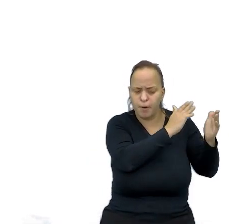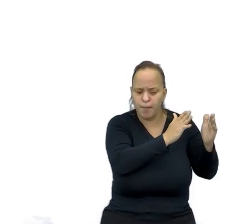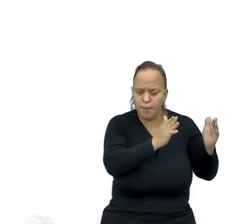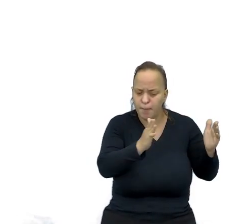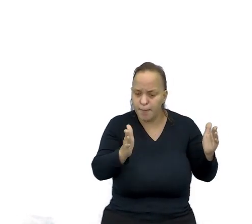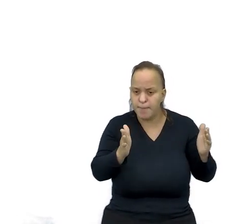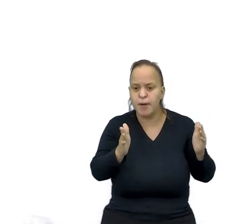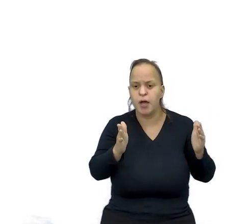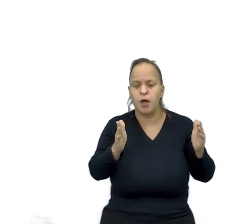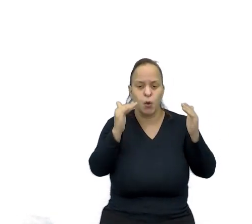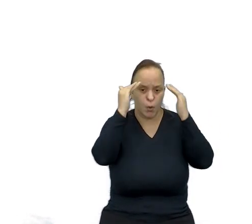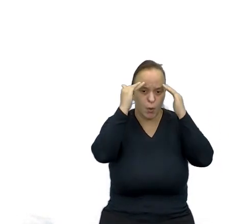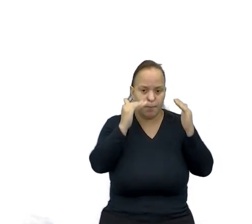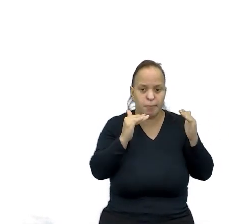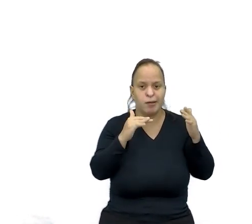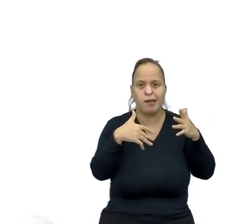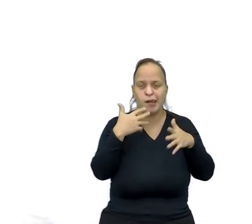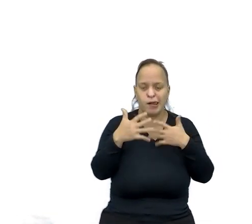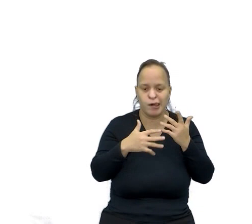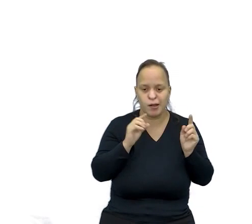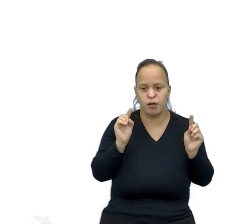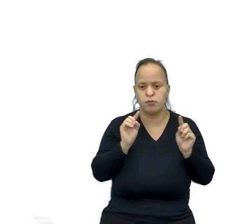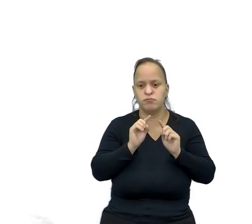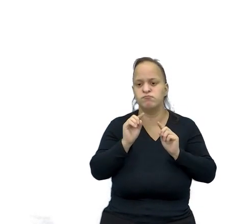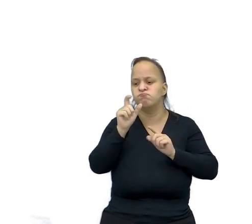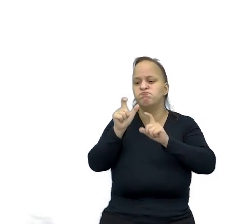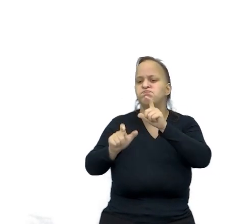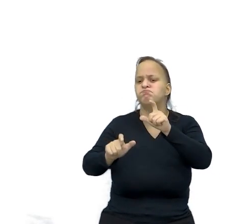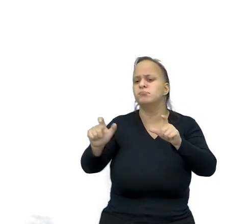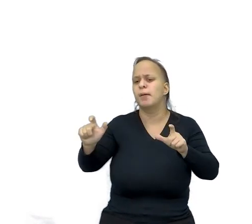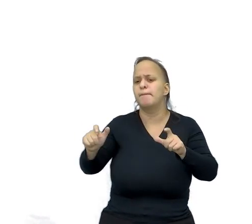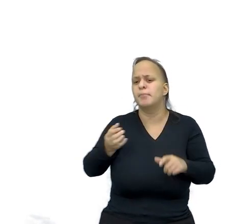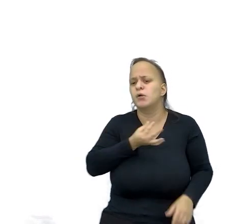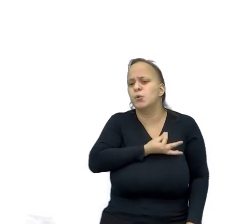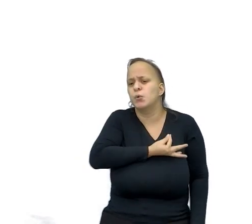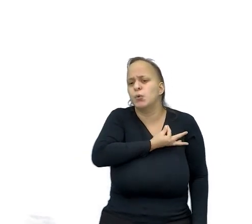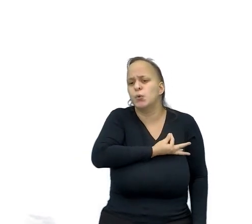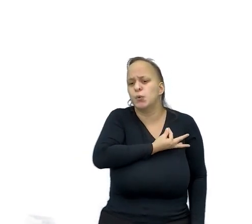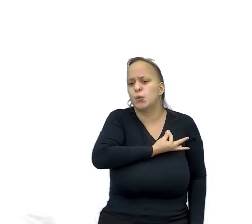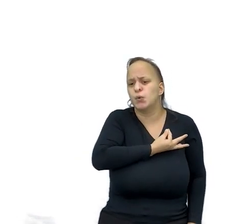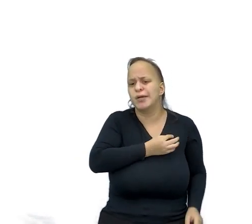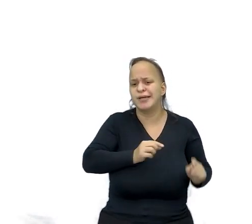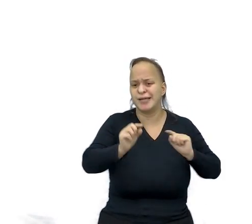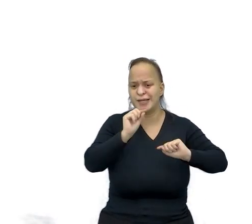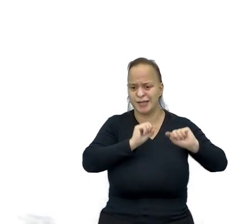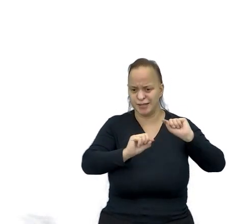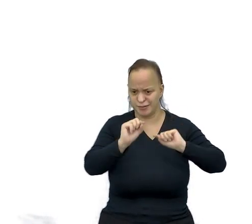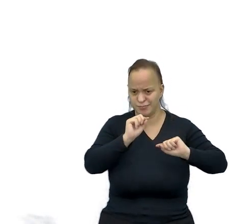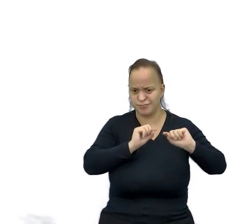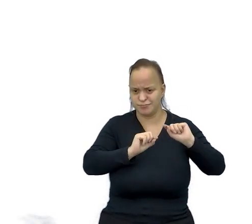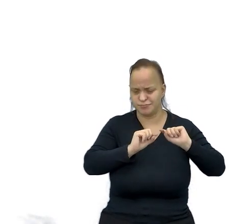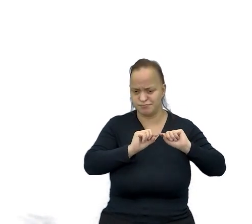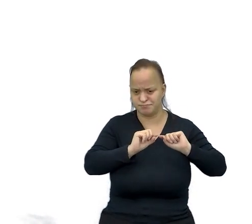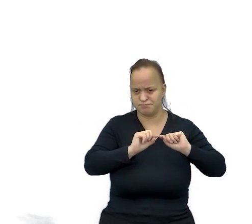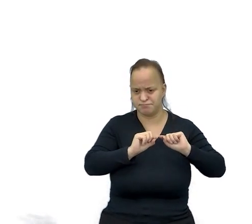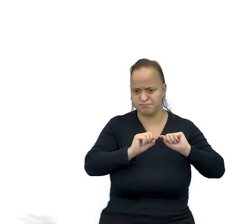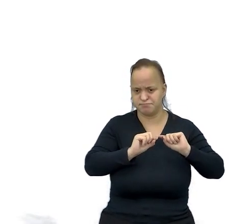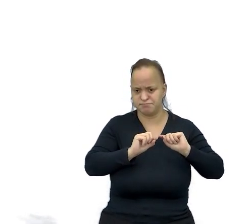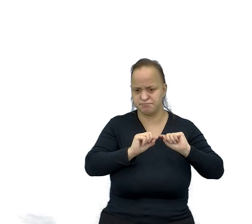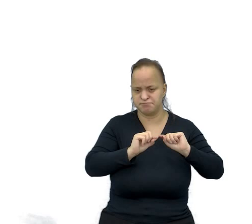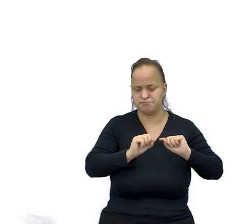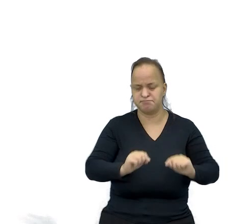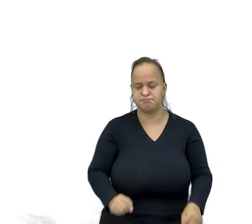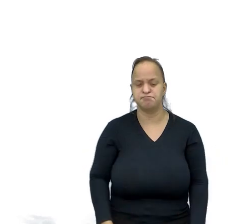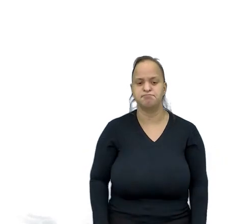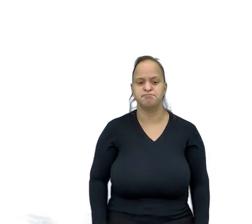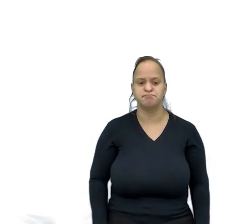perderem. E os personagens, quais são as pessoas reais que estão envolvidas nessa